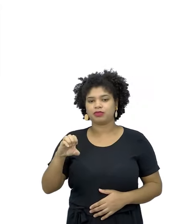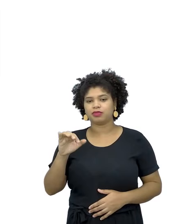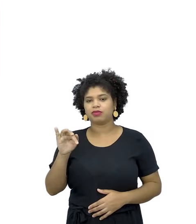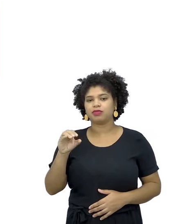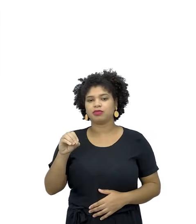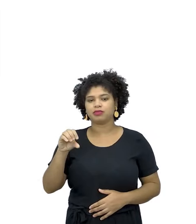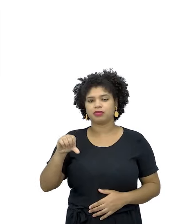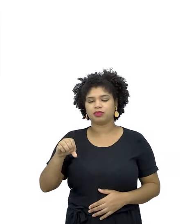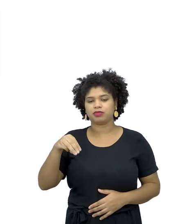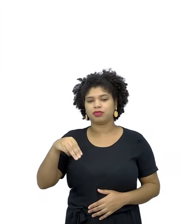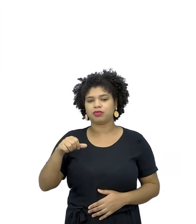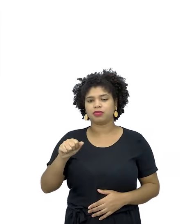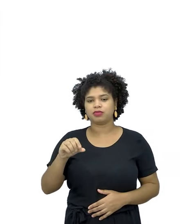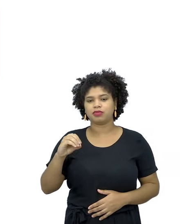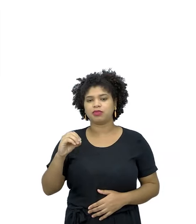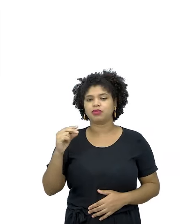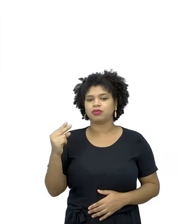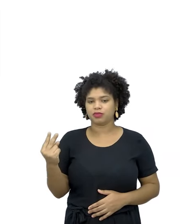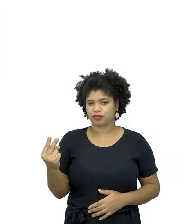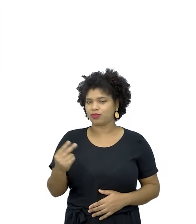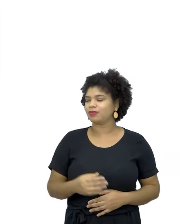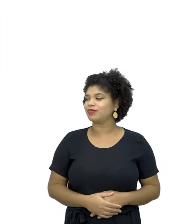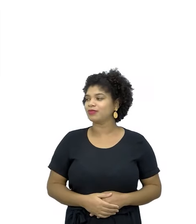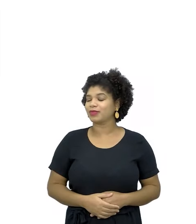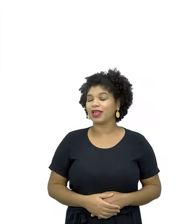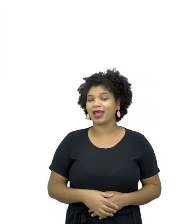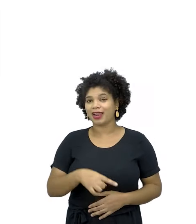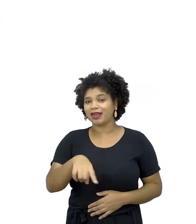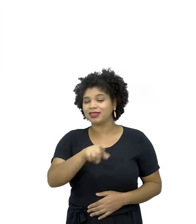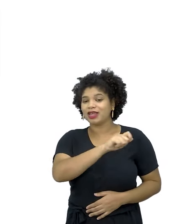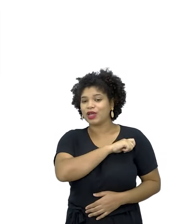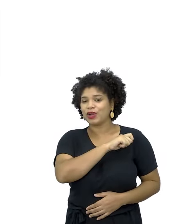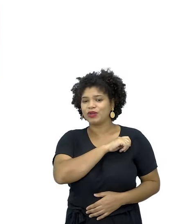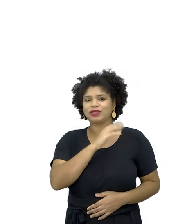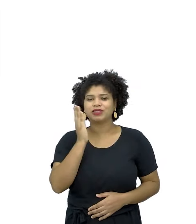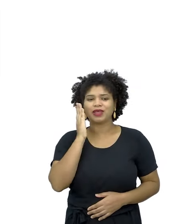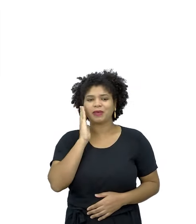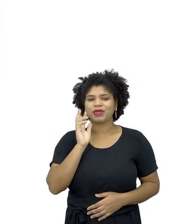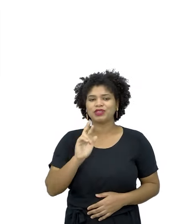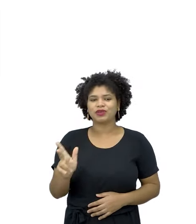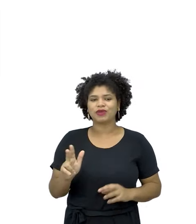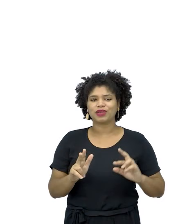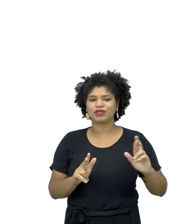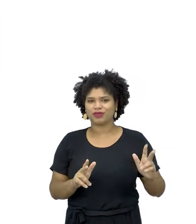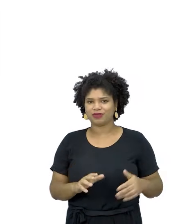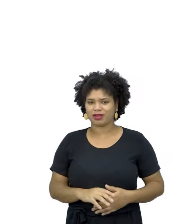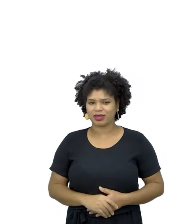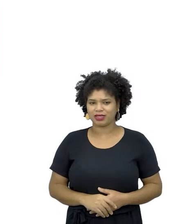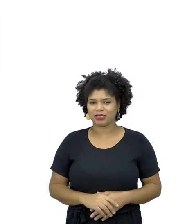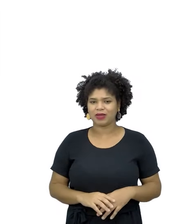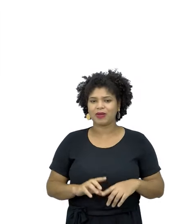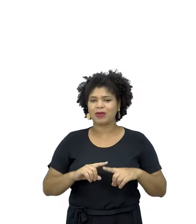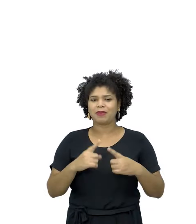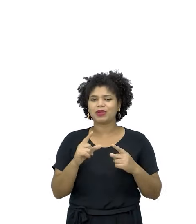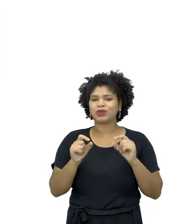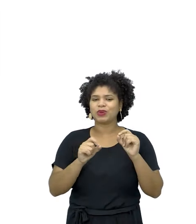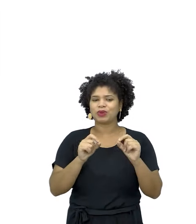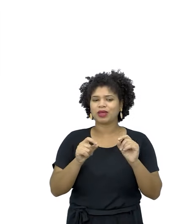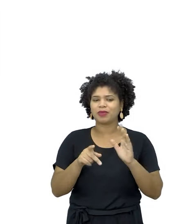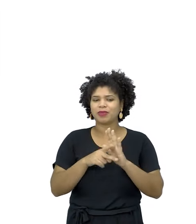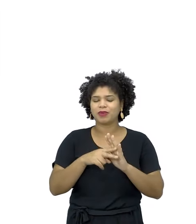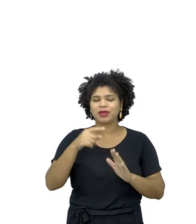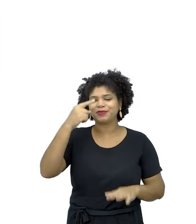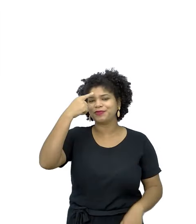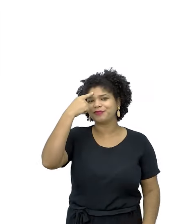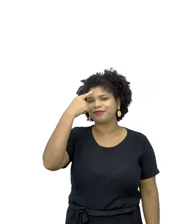notação científica envolvendo diferentes operações. Quais são os processos cognitivos que eu tenho envolvido aí? O aluno,